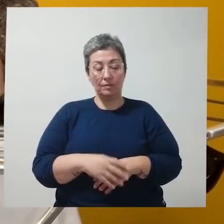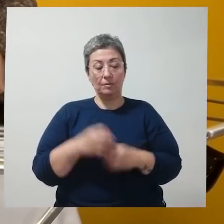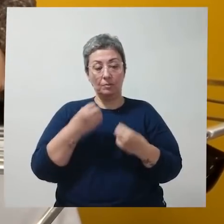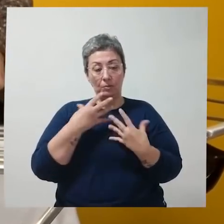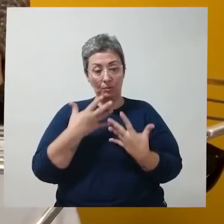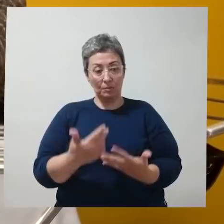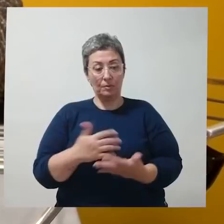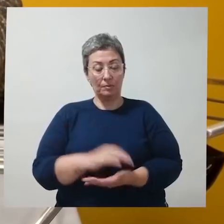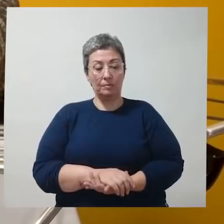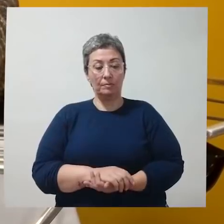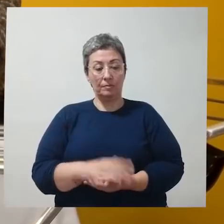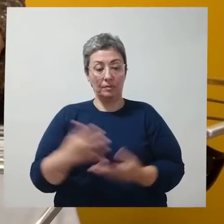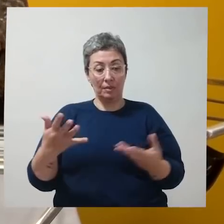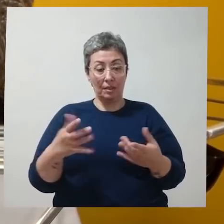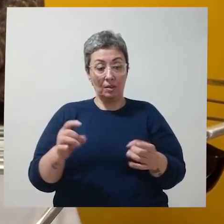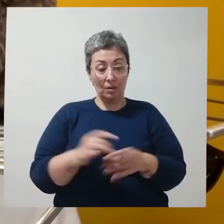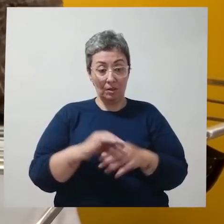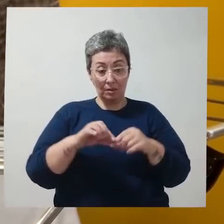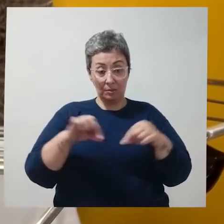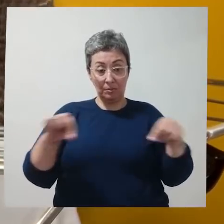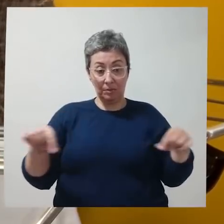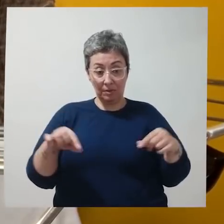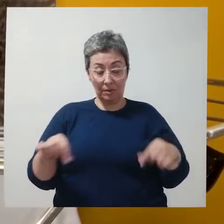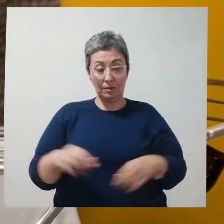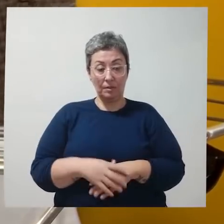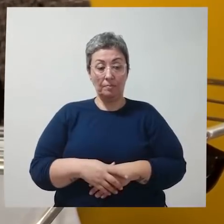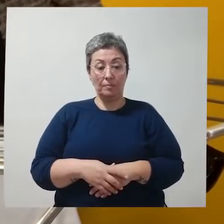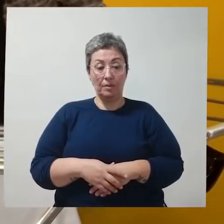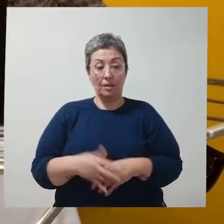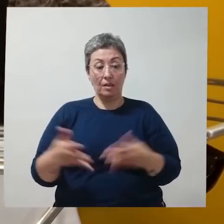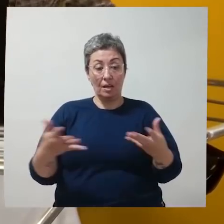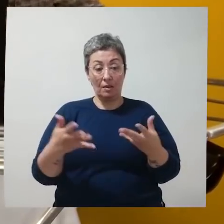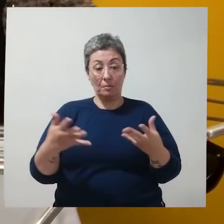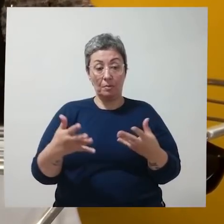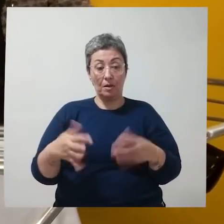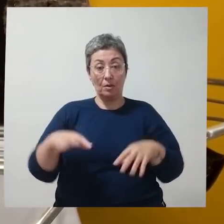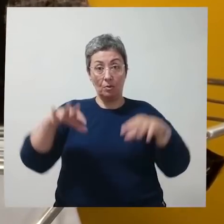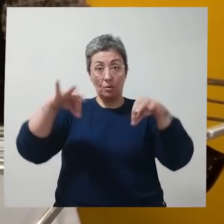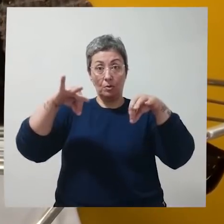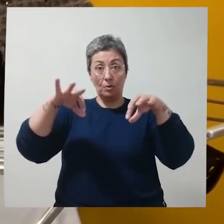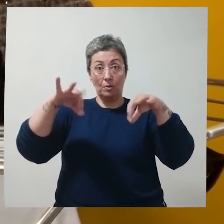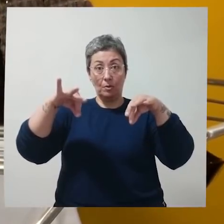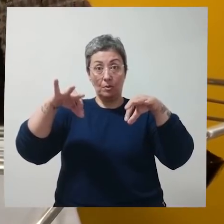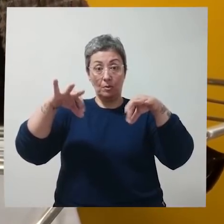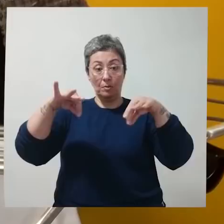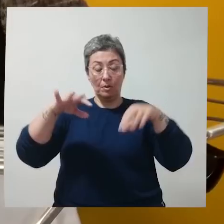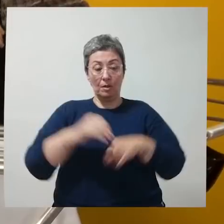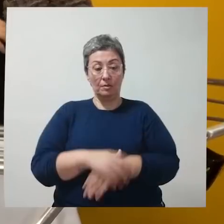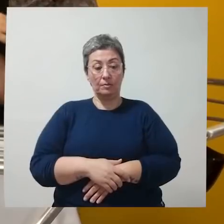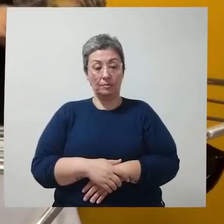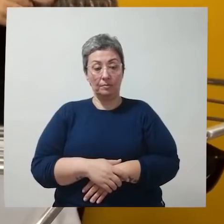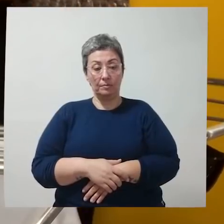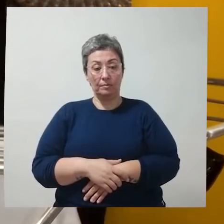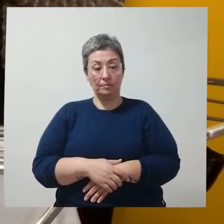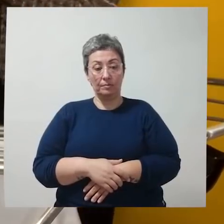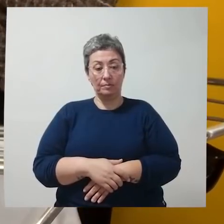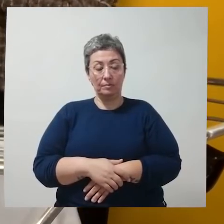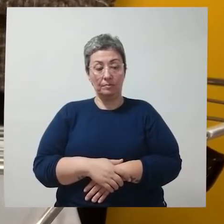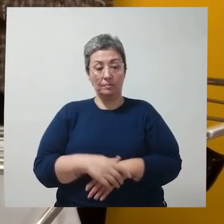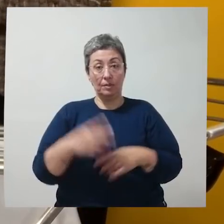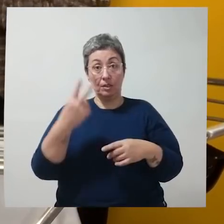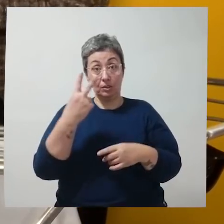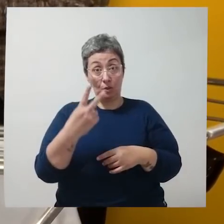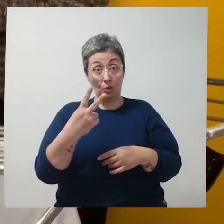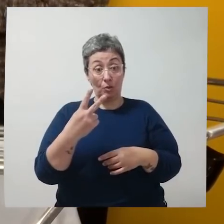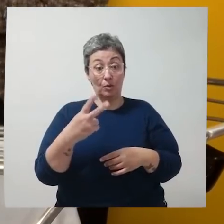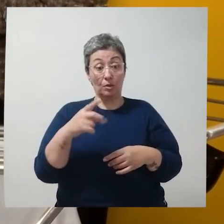bem. Já estão estendidas as camisetas. Agora nós vamos colocar o pregador. 2